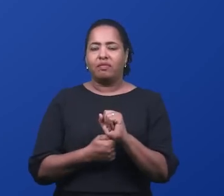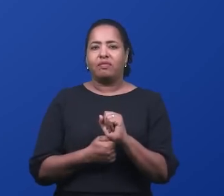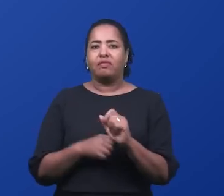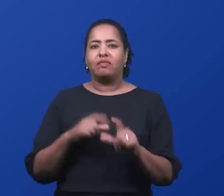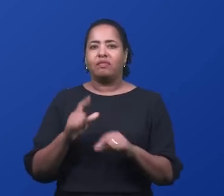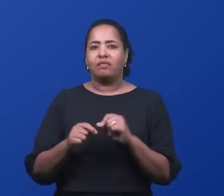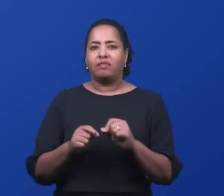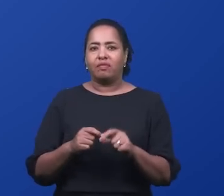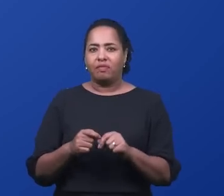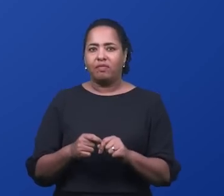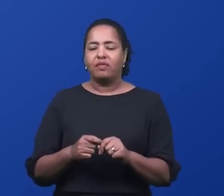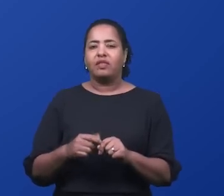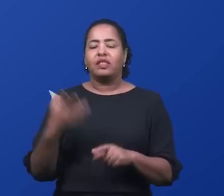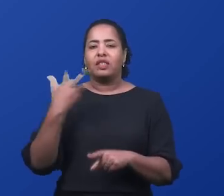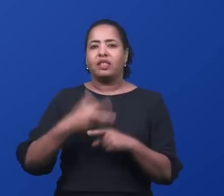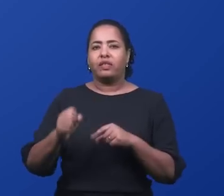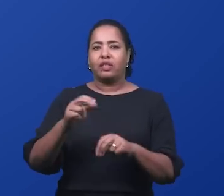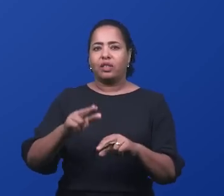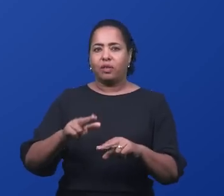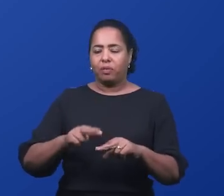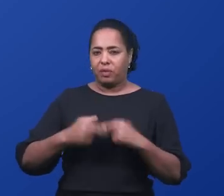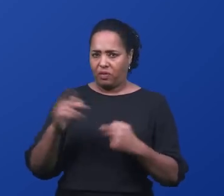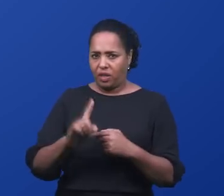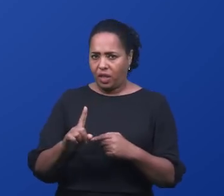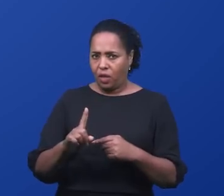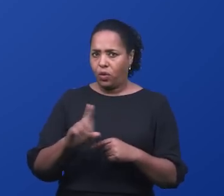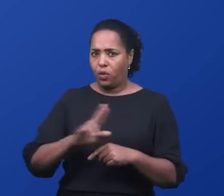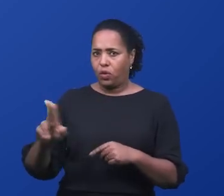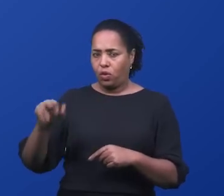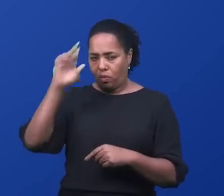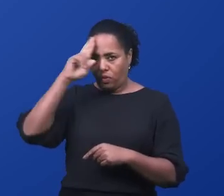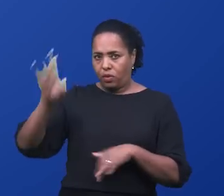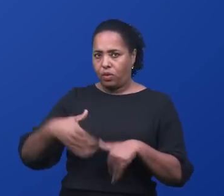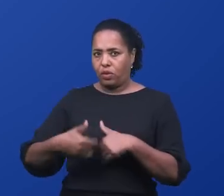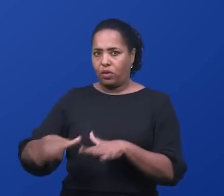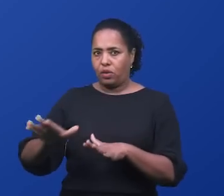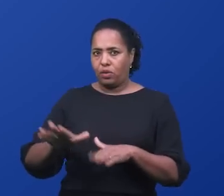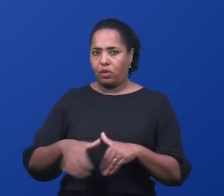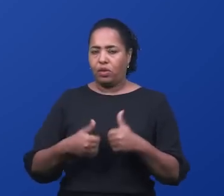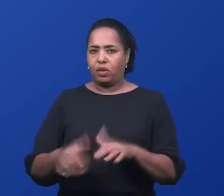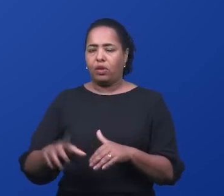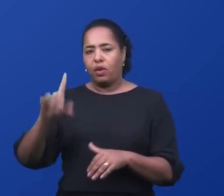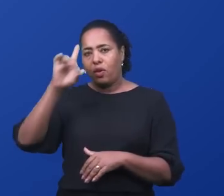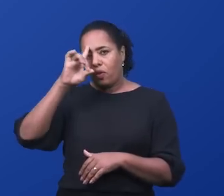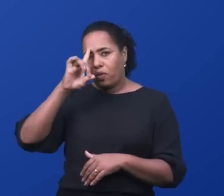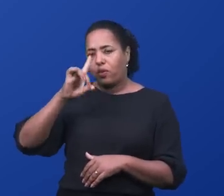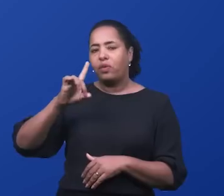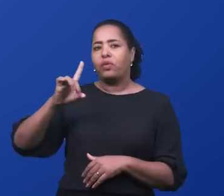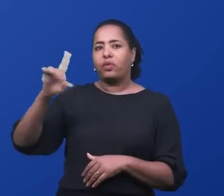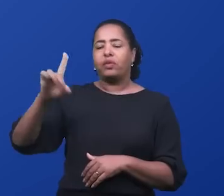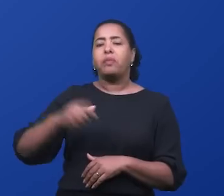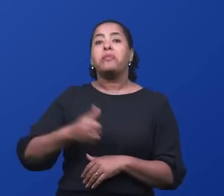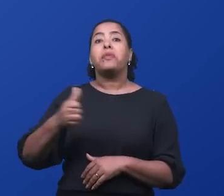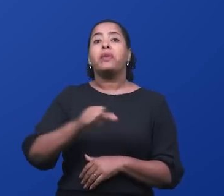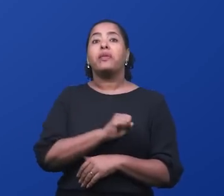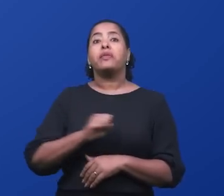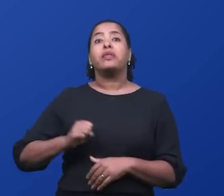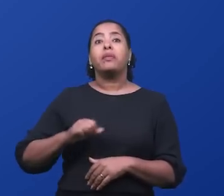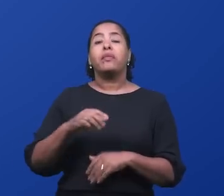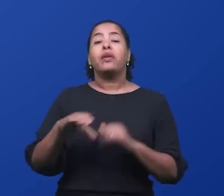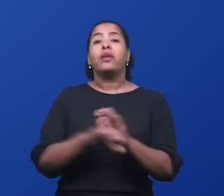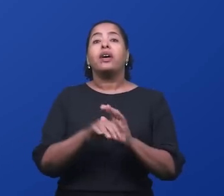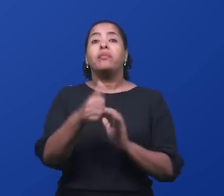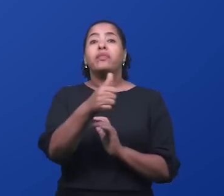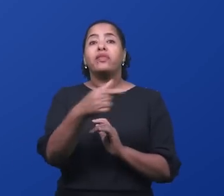O segredo é que ele não venceu pela força, venceu em nome do Senhor dos Exércitos, assim como está escrito em 1